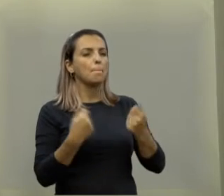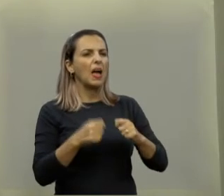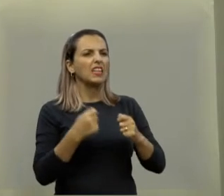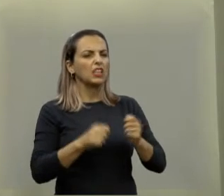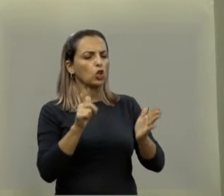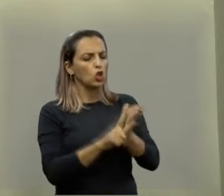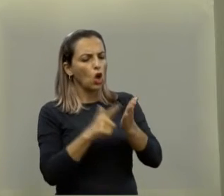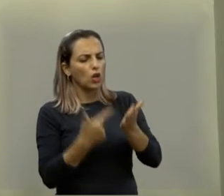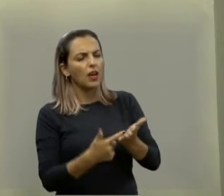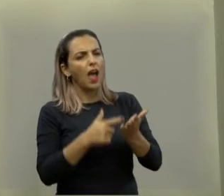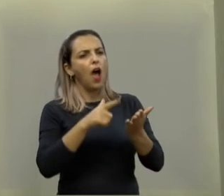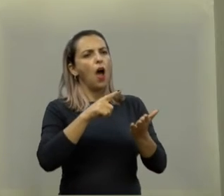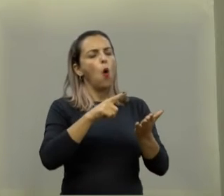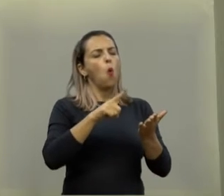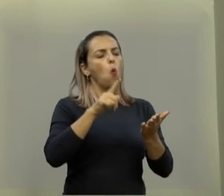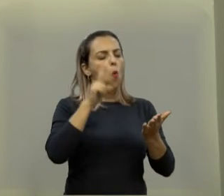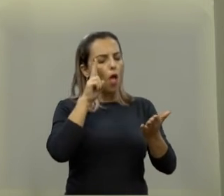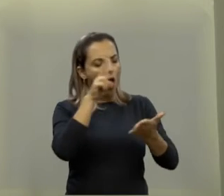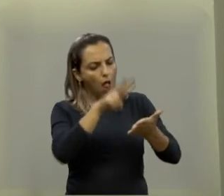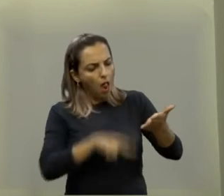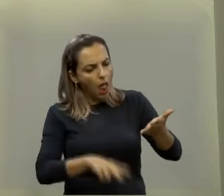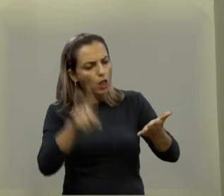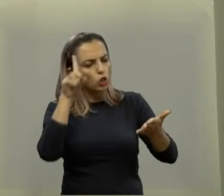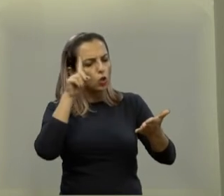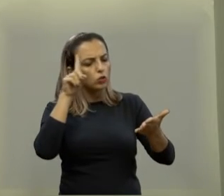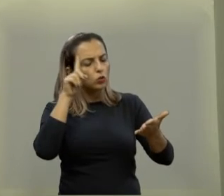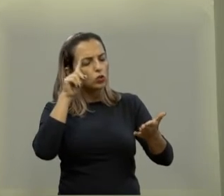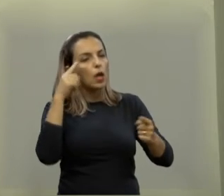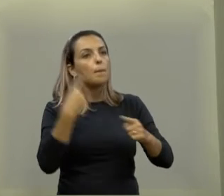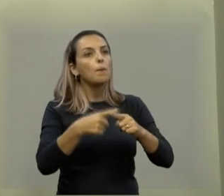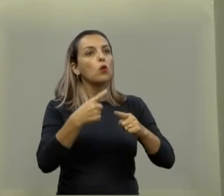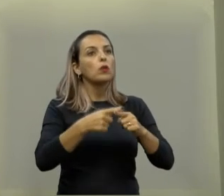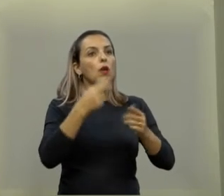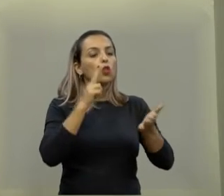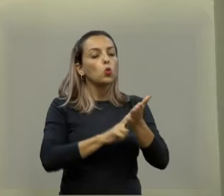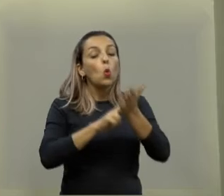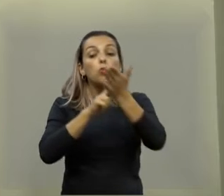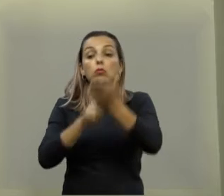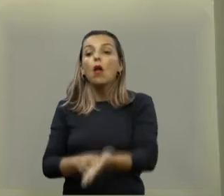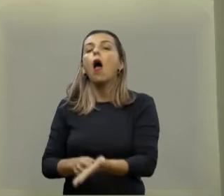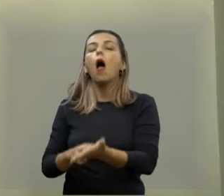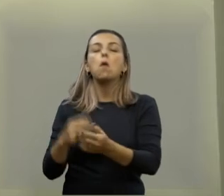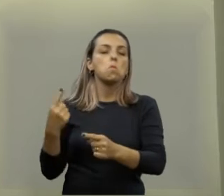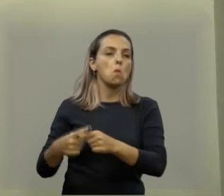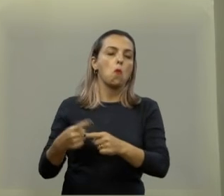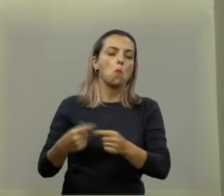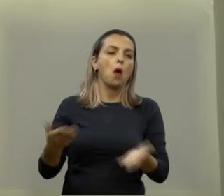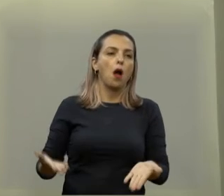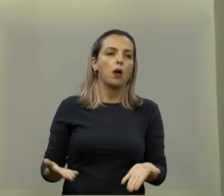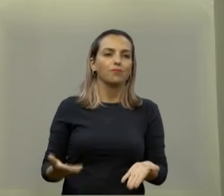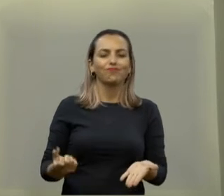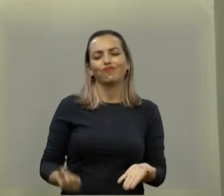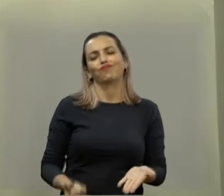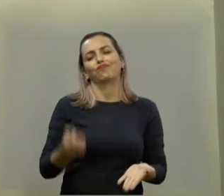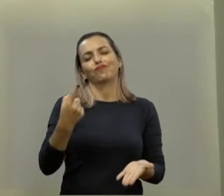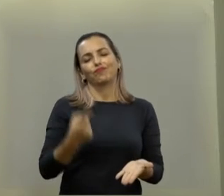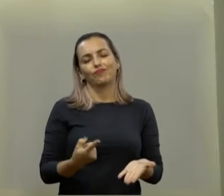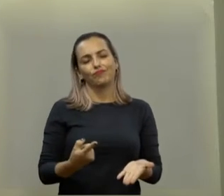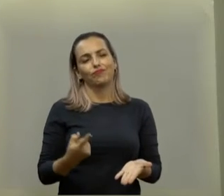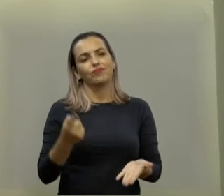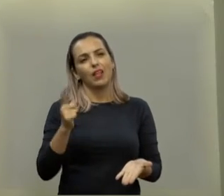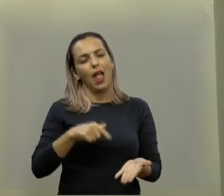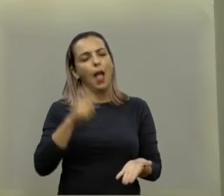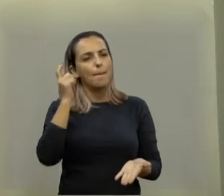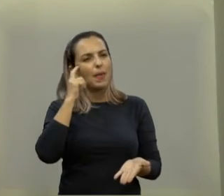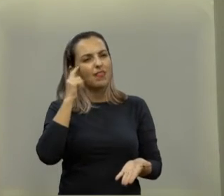oficial todos os dias porque essa notificação é feita pelos Correios é absolutamente de fora da realidade achar que